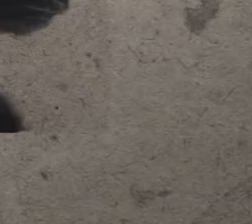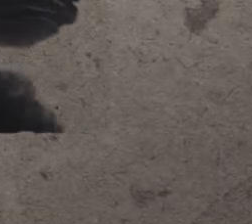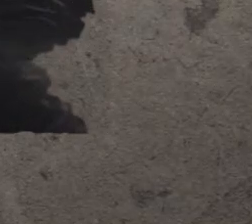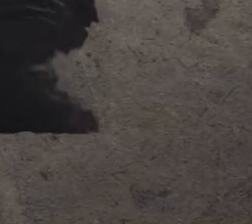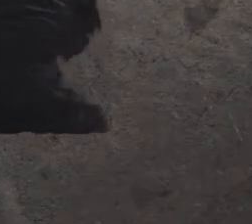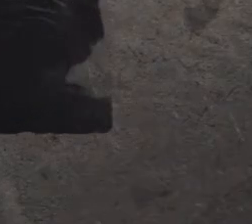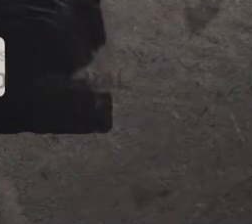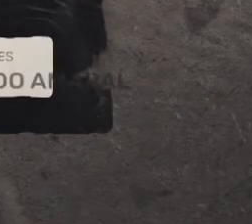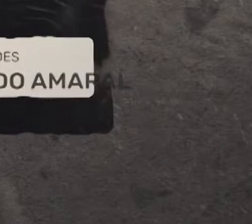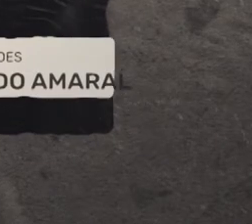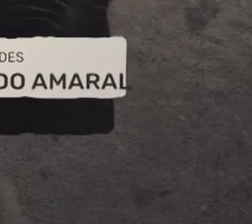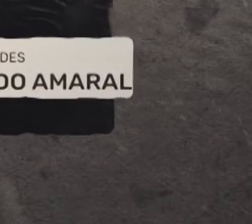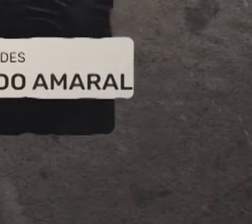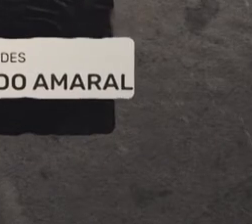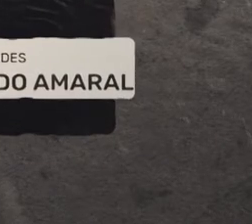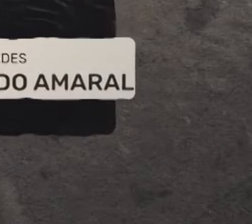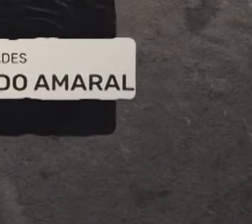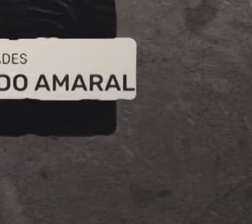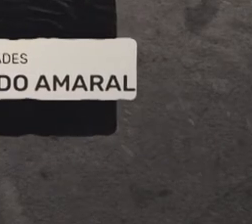E